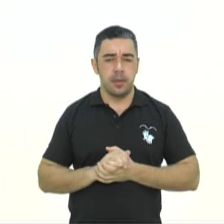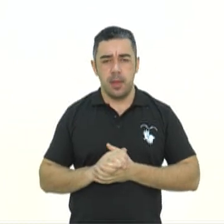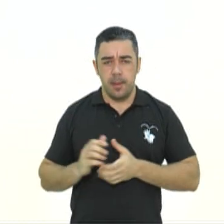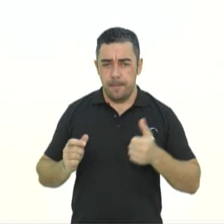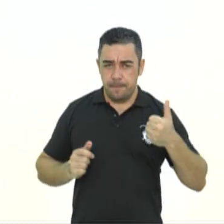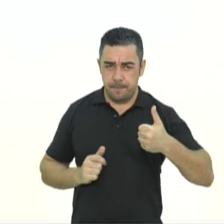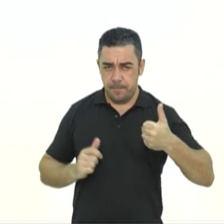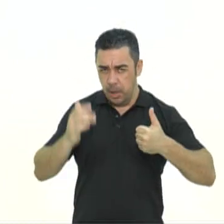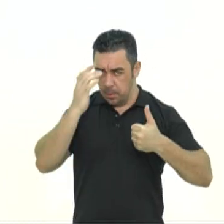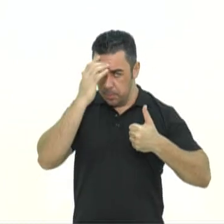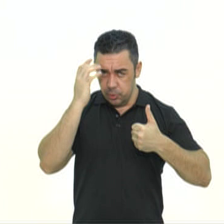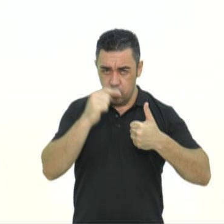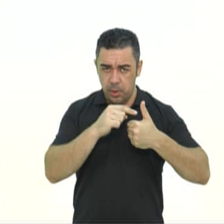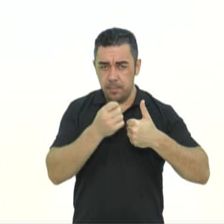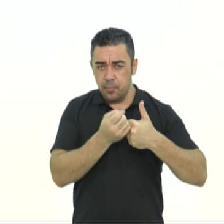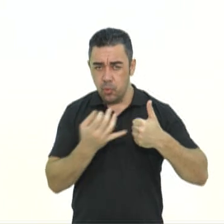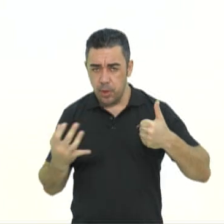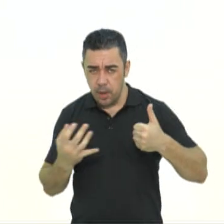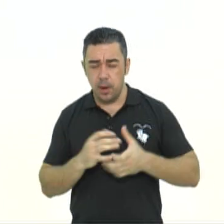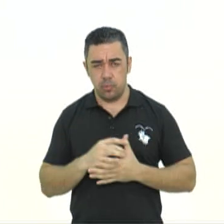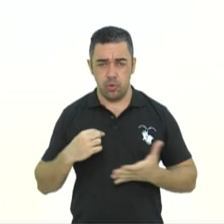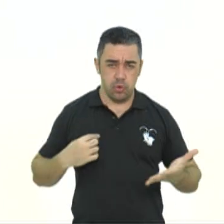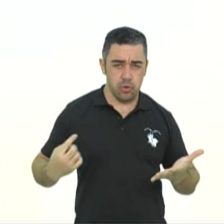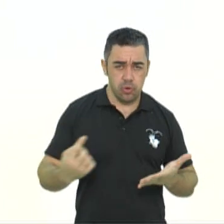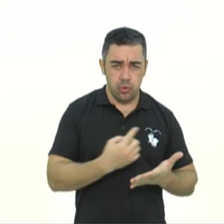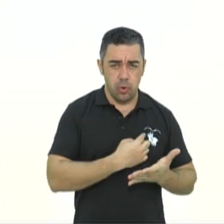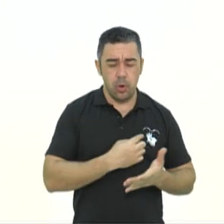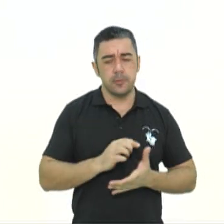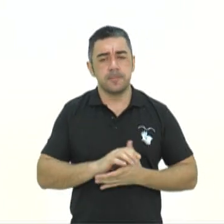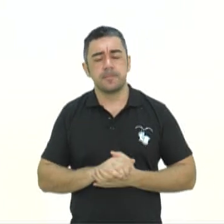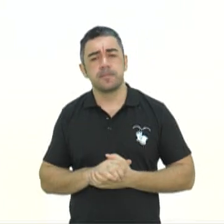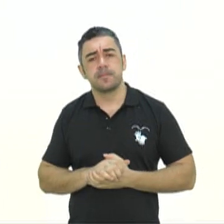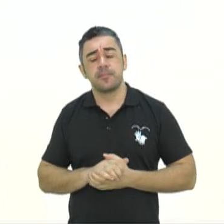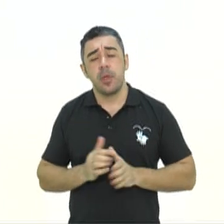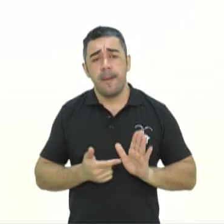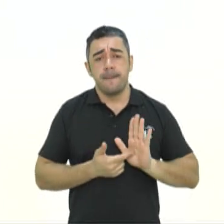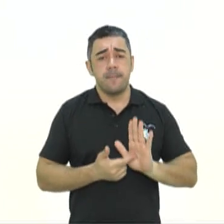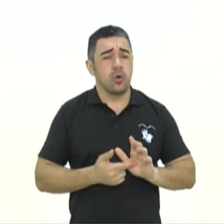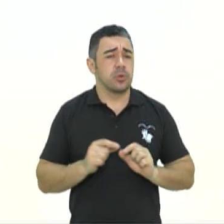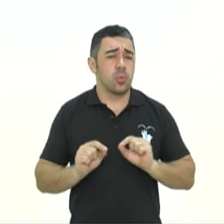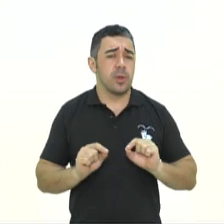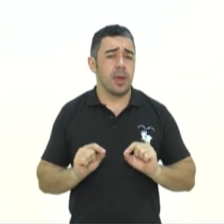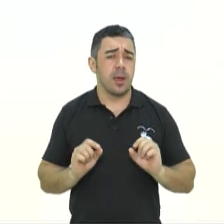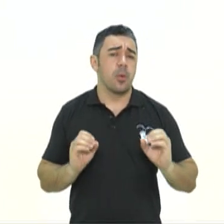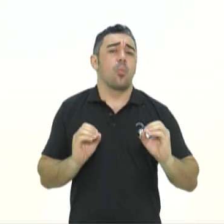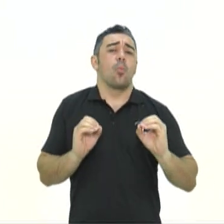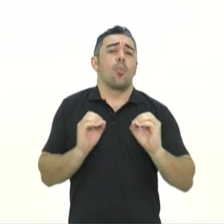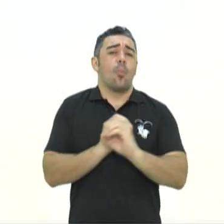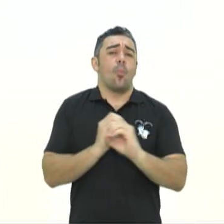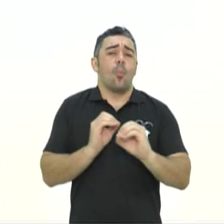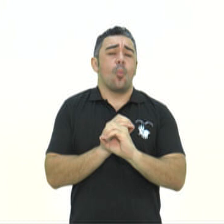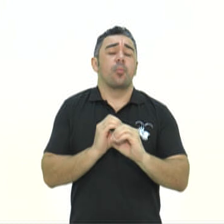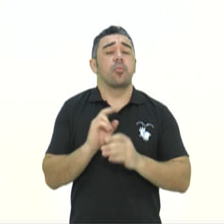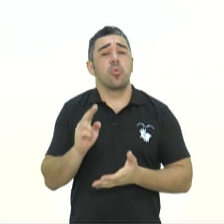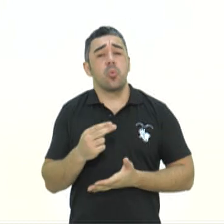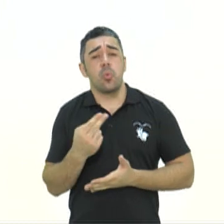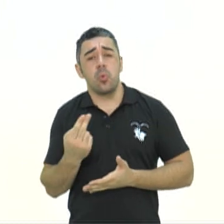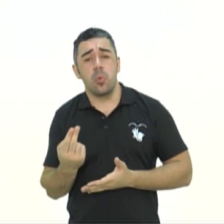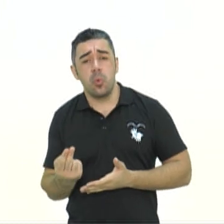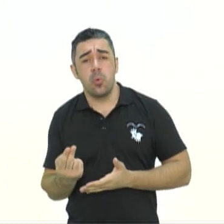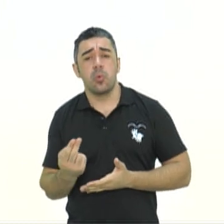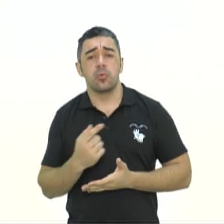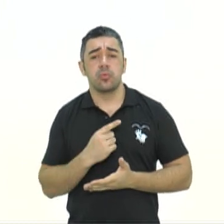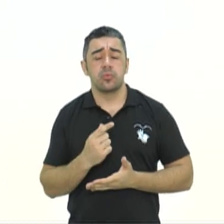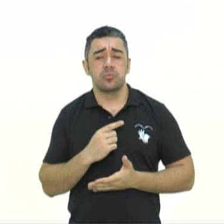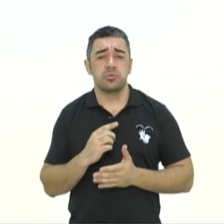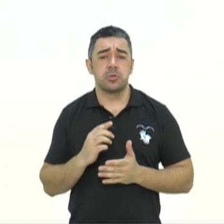pessoa do plural pela pessoa que a profere mostra neutralidade ou parcialidade